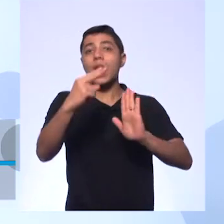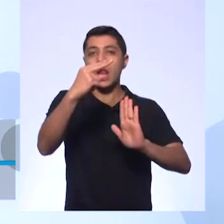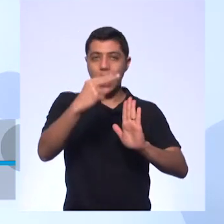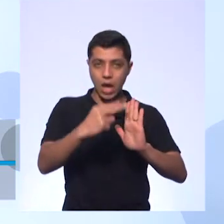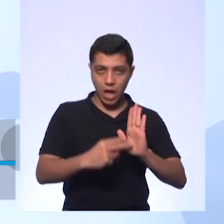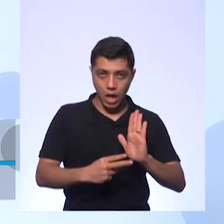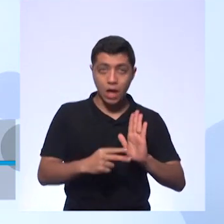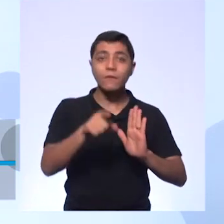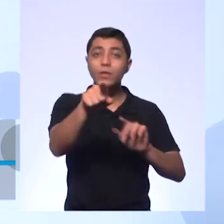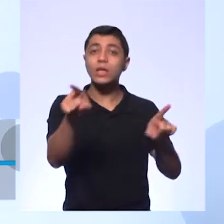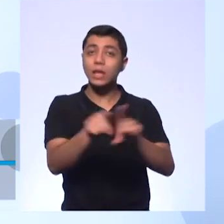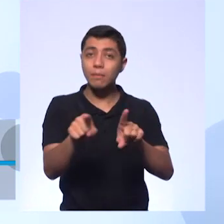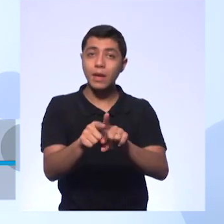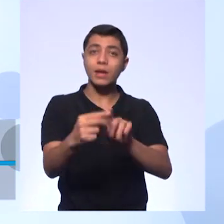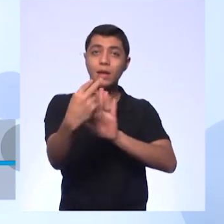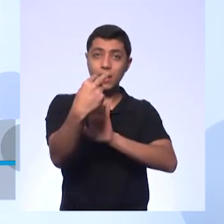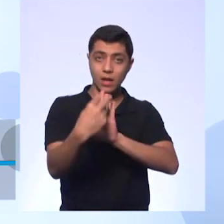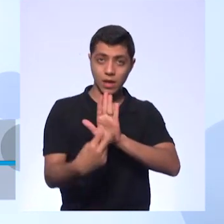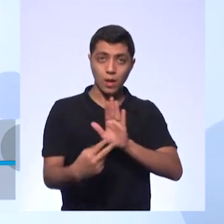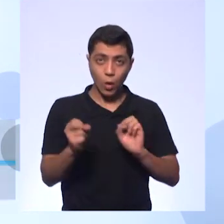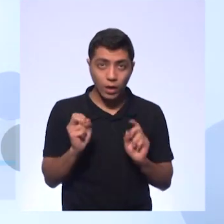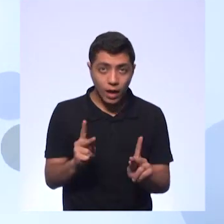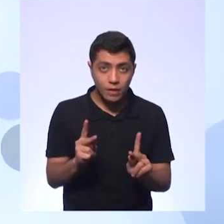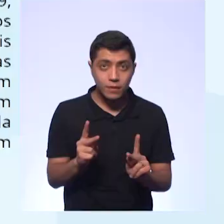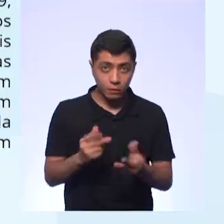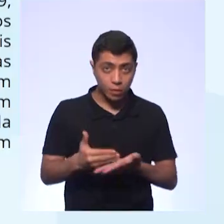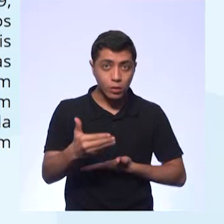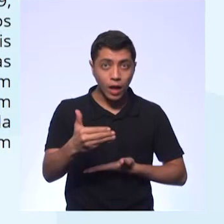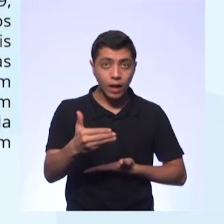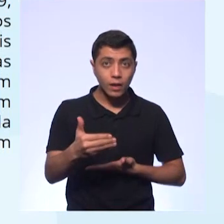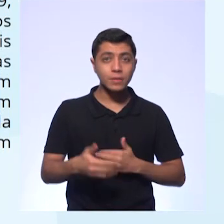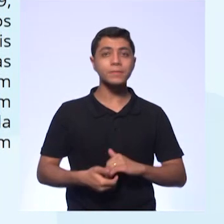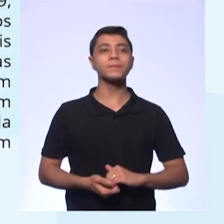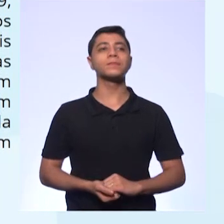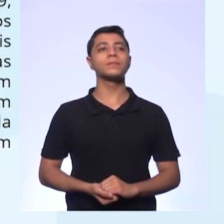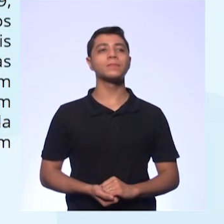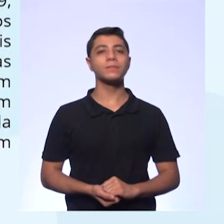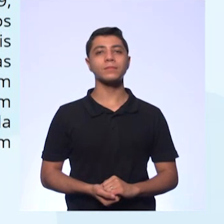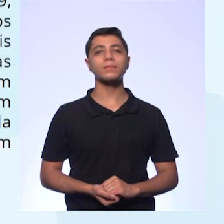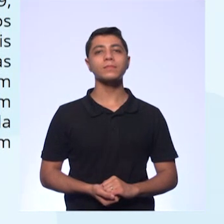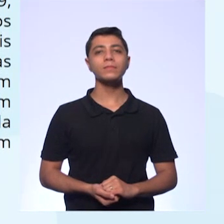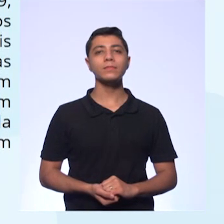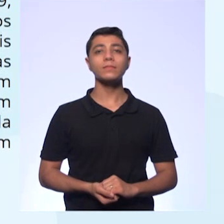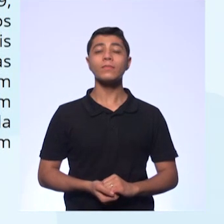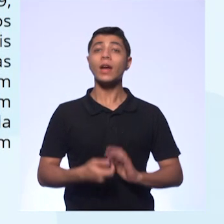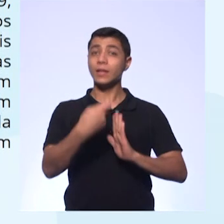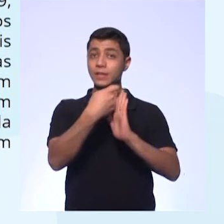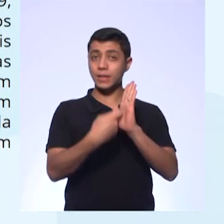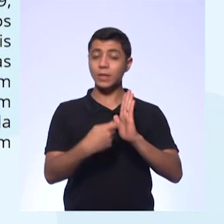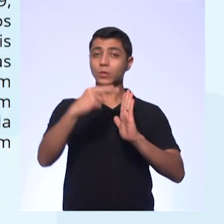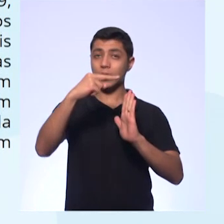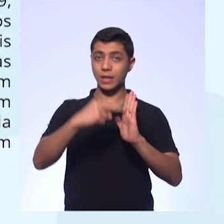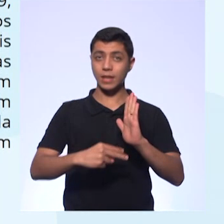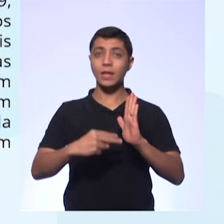Eu leio daqui, vocês leem daí. Vamos lá? Então, olha só. Vamos começar a ler esse